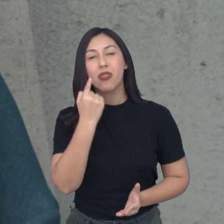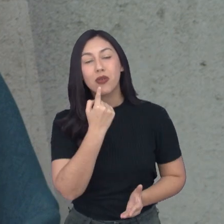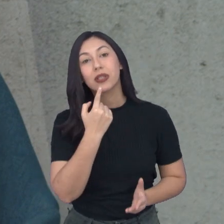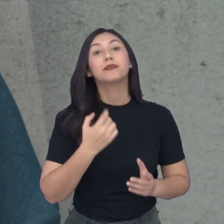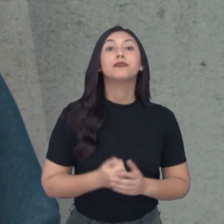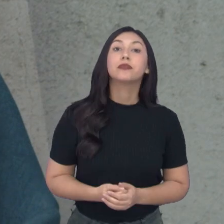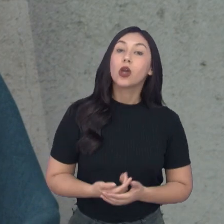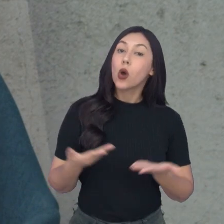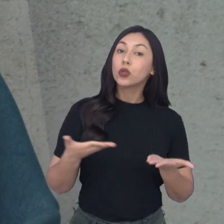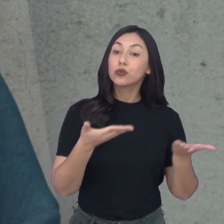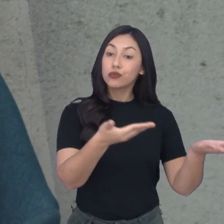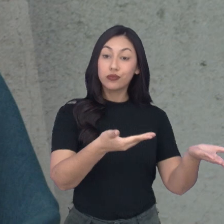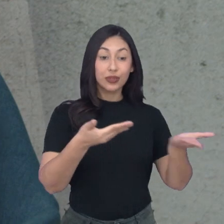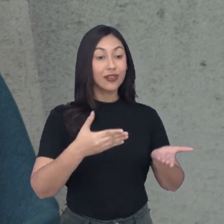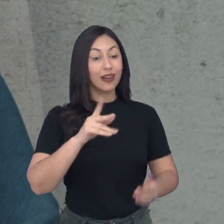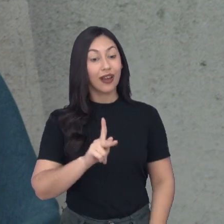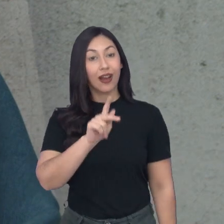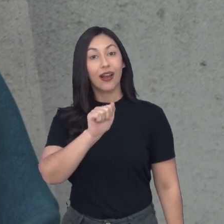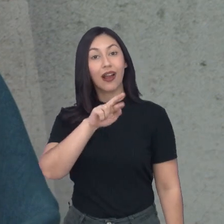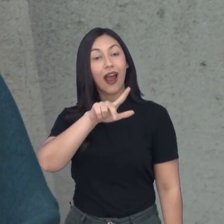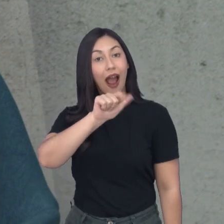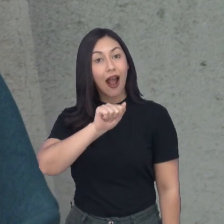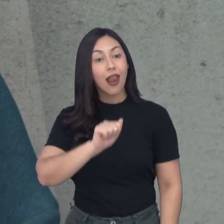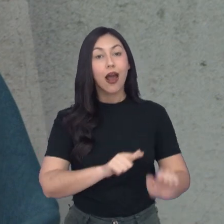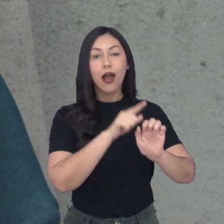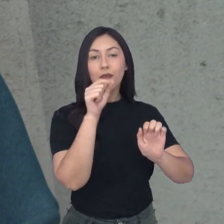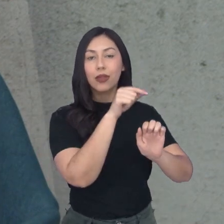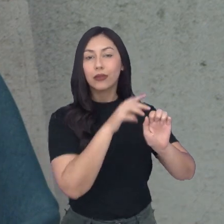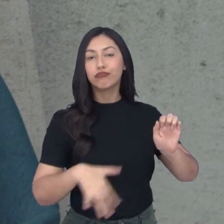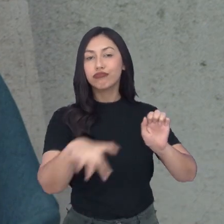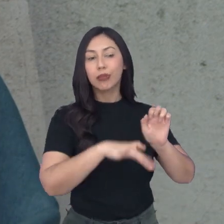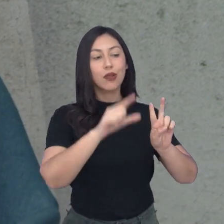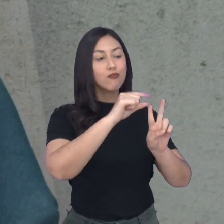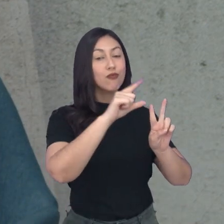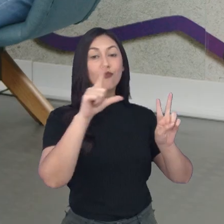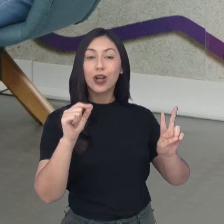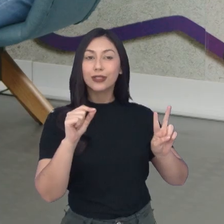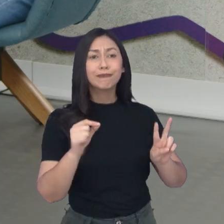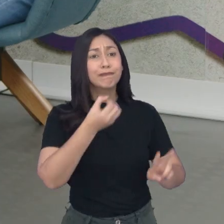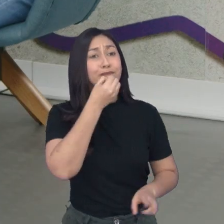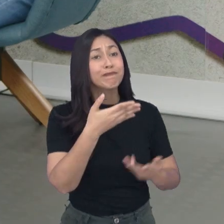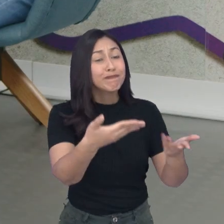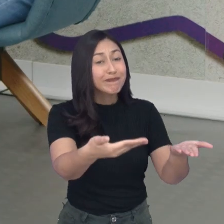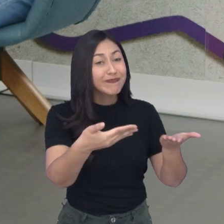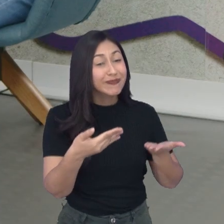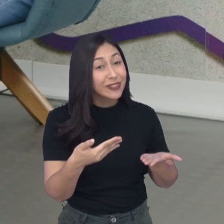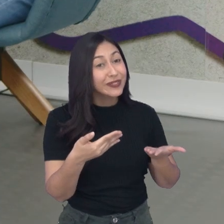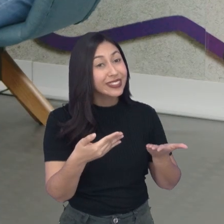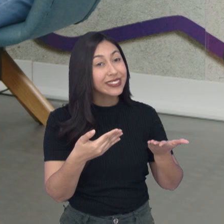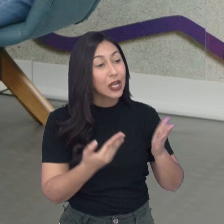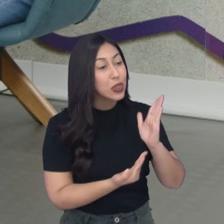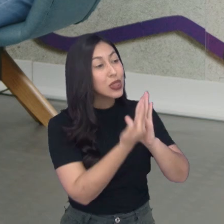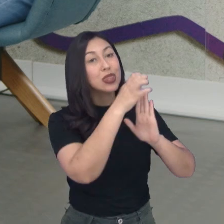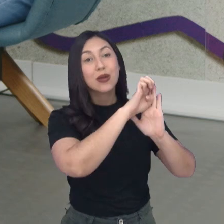estou aqui no estúdio com a Carla Pinho, que é empreendedora no ramo vegano. Carla, seja muito bem-vinda ao nosso Estação